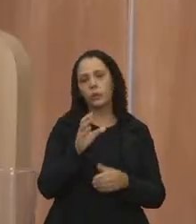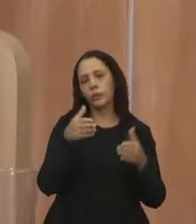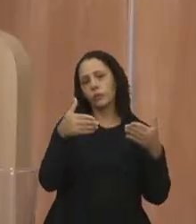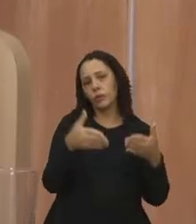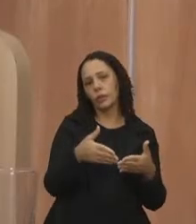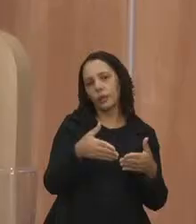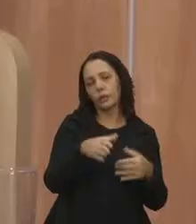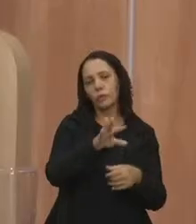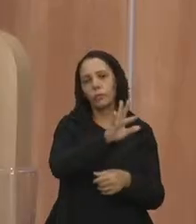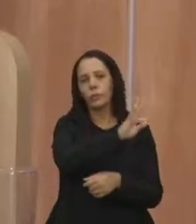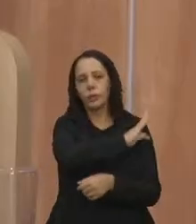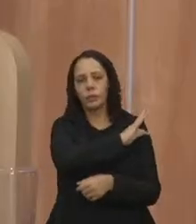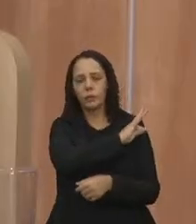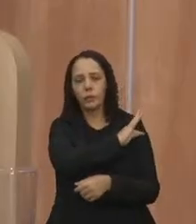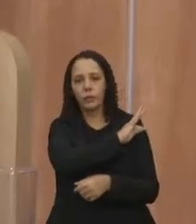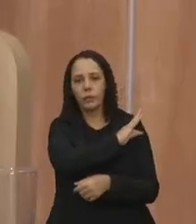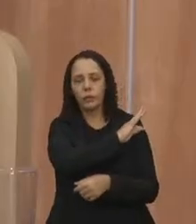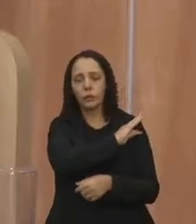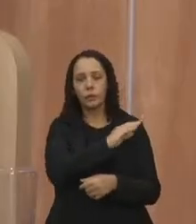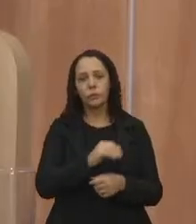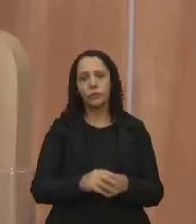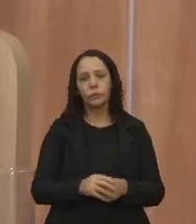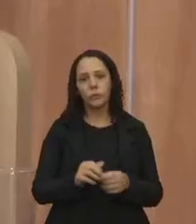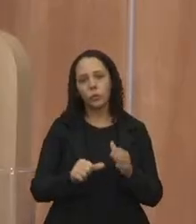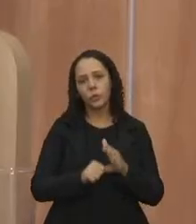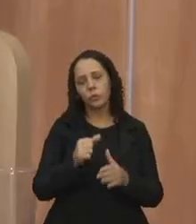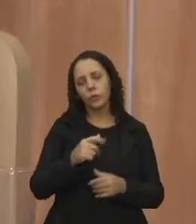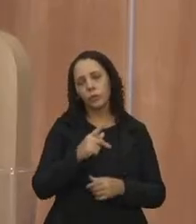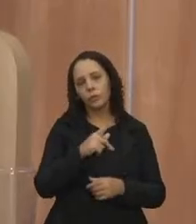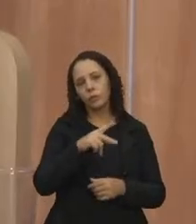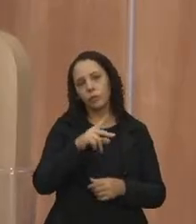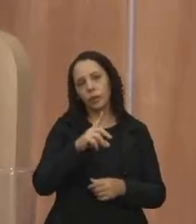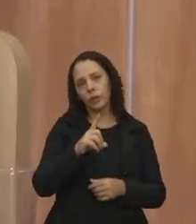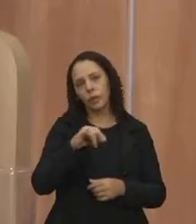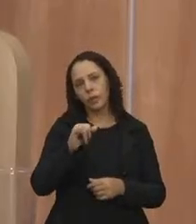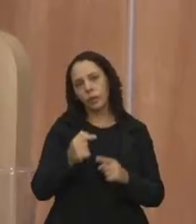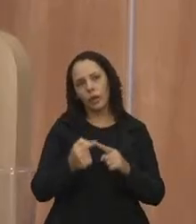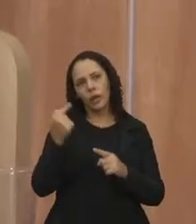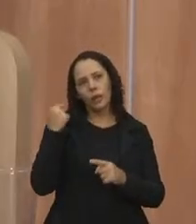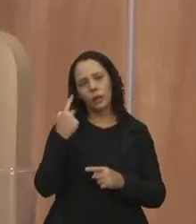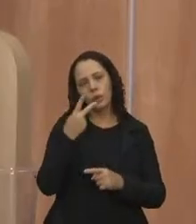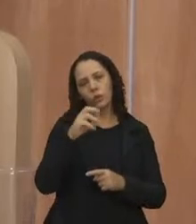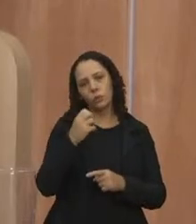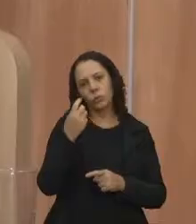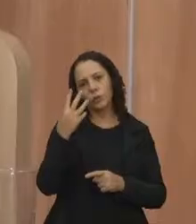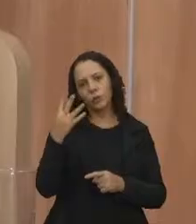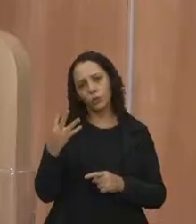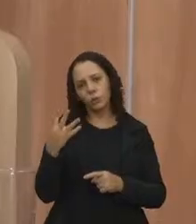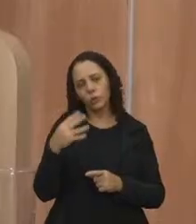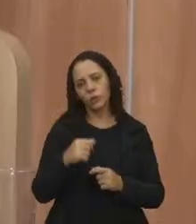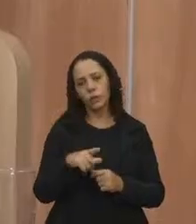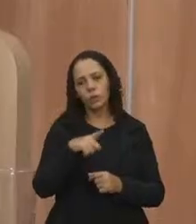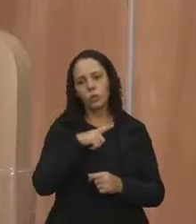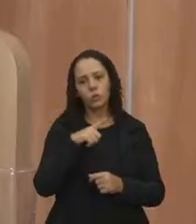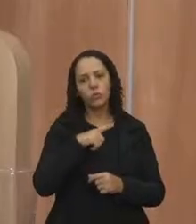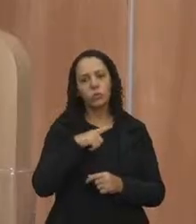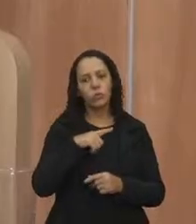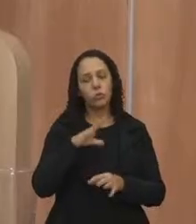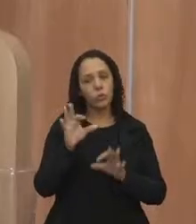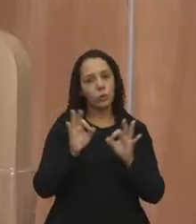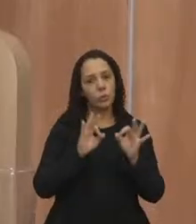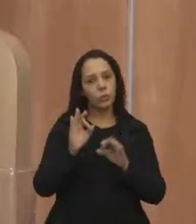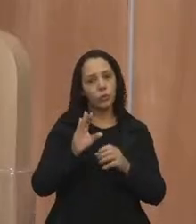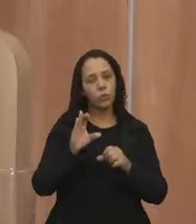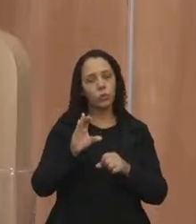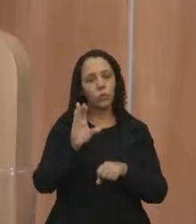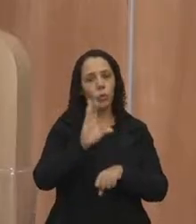ser cursos técnicos. O primeiro PDI do campus, lá em 2014, tinha previsão de curso de